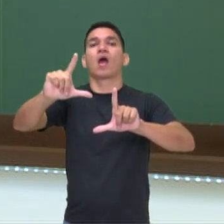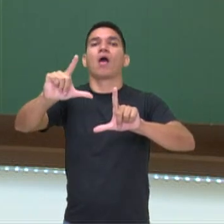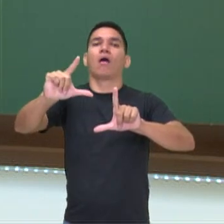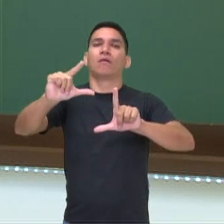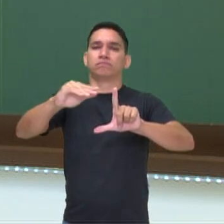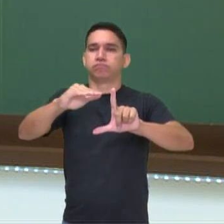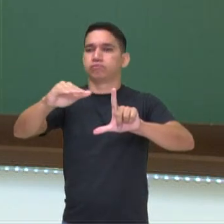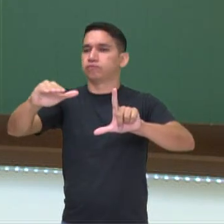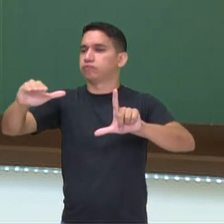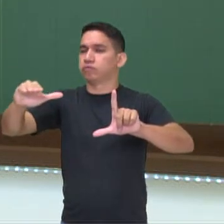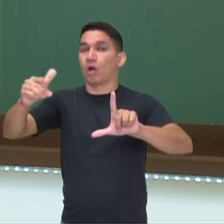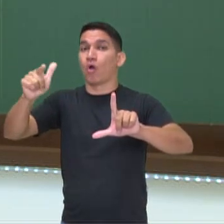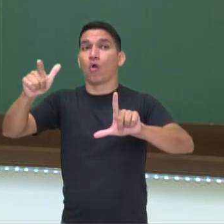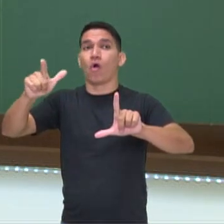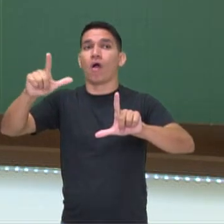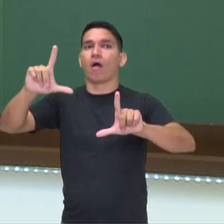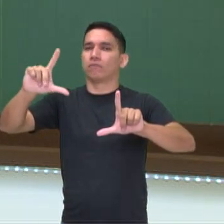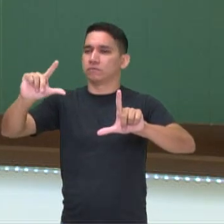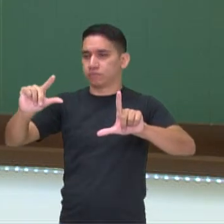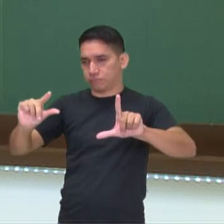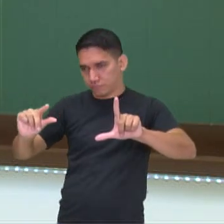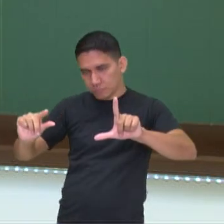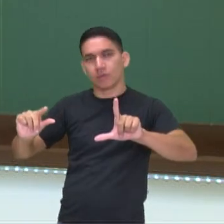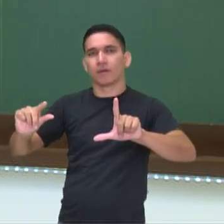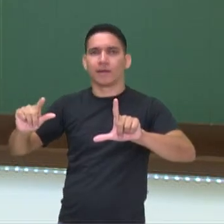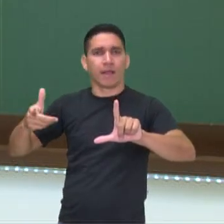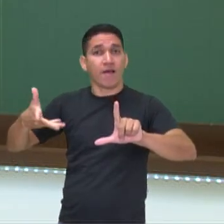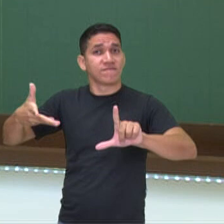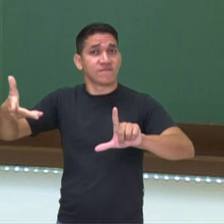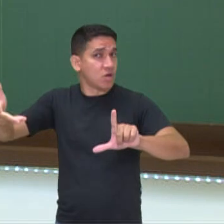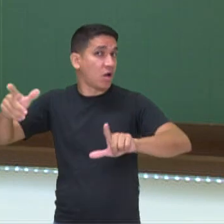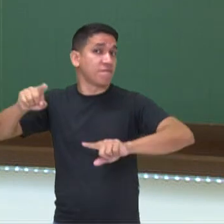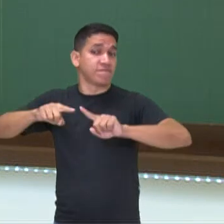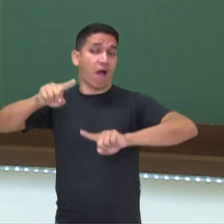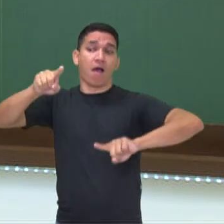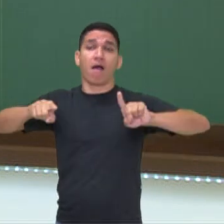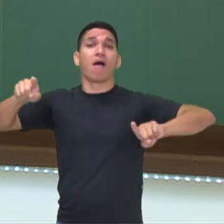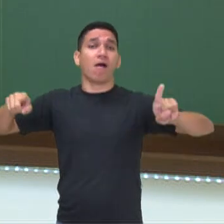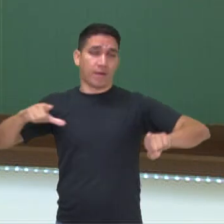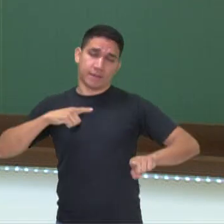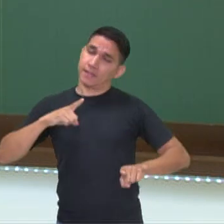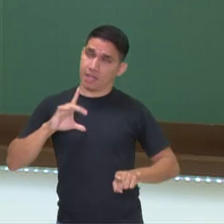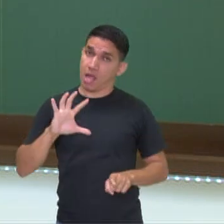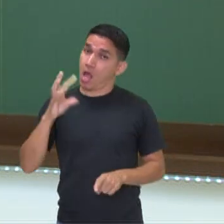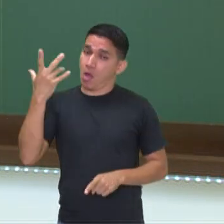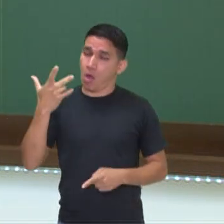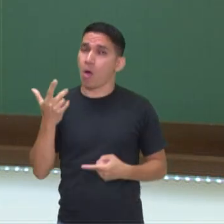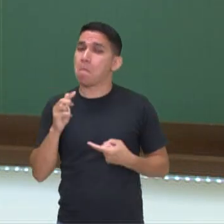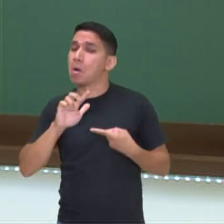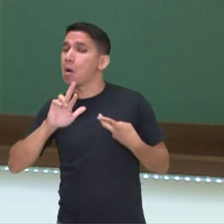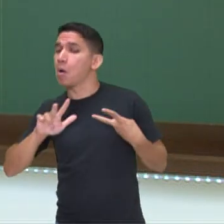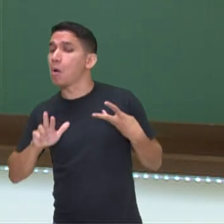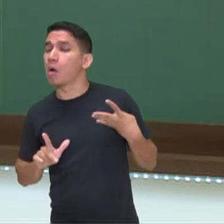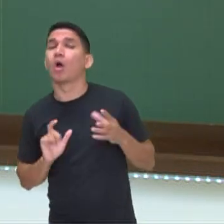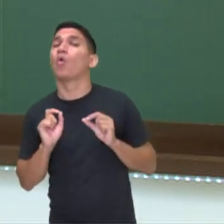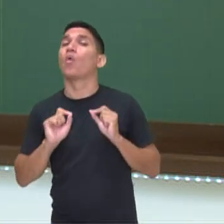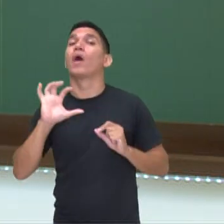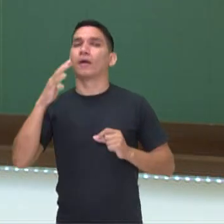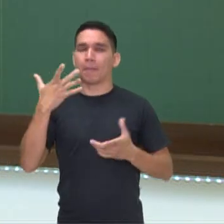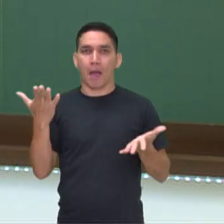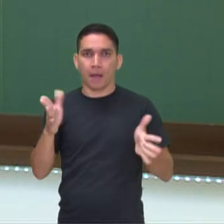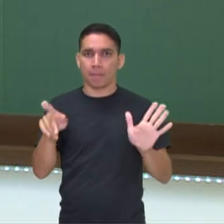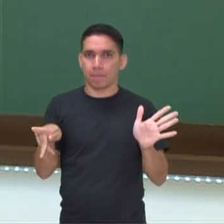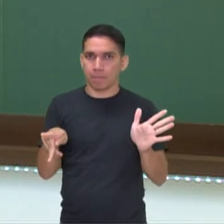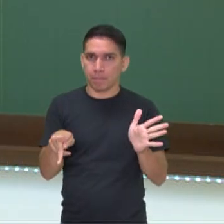mais constante, a velocidade desceu, a velocidade, né, e aí vai acontecendo algumas coisas aí. Mas o que a professora quer